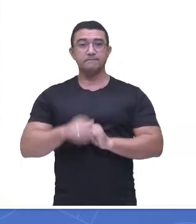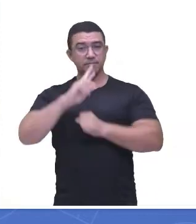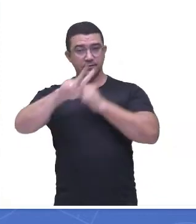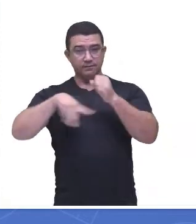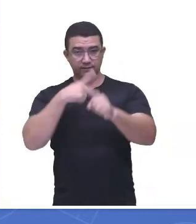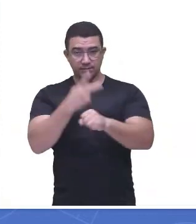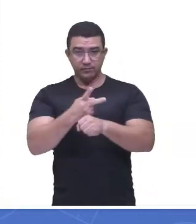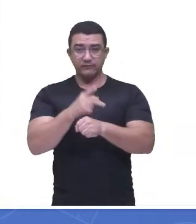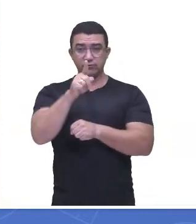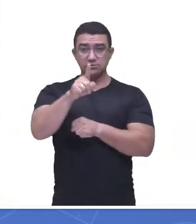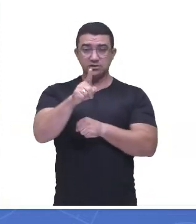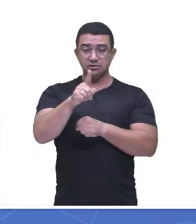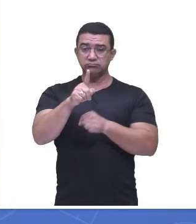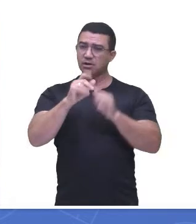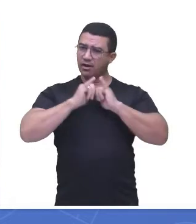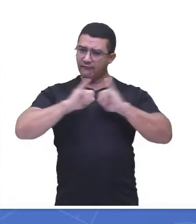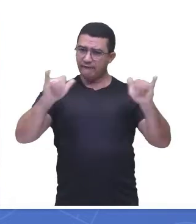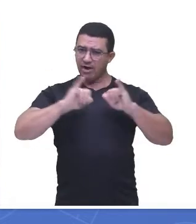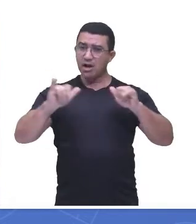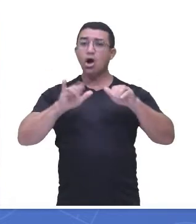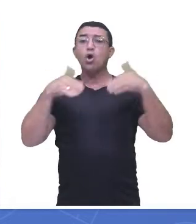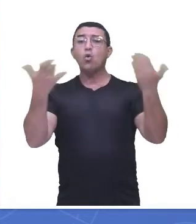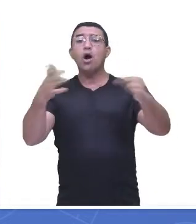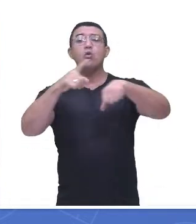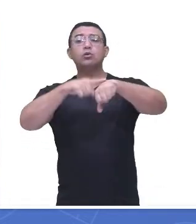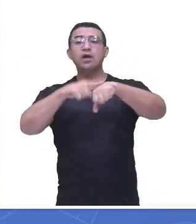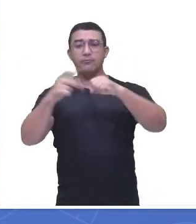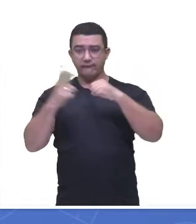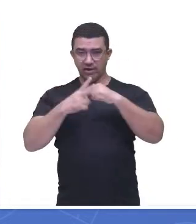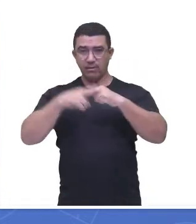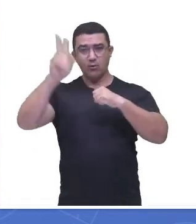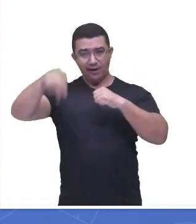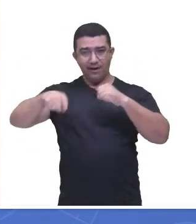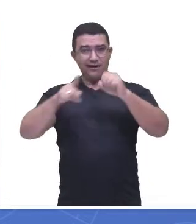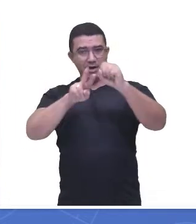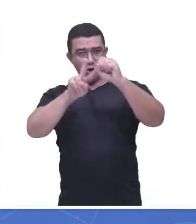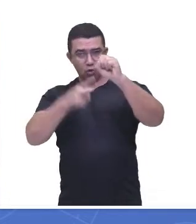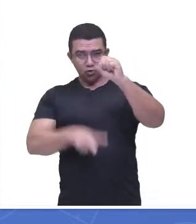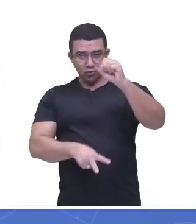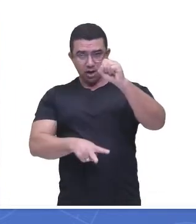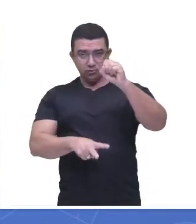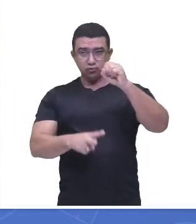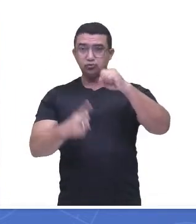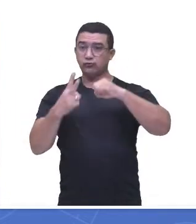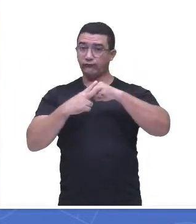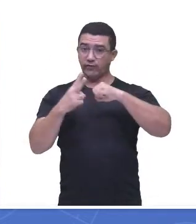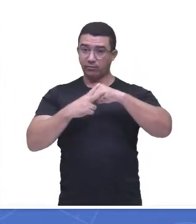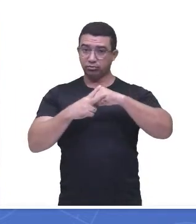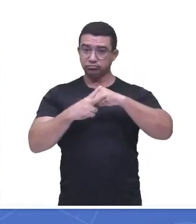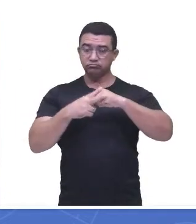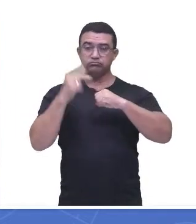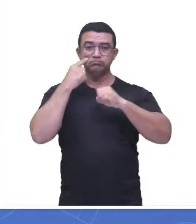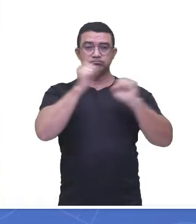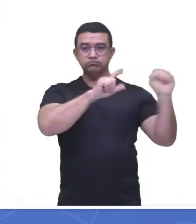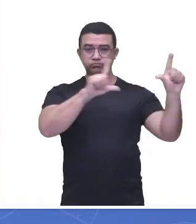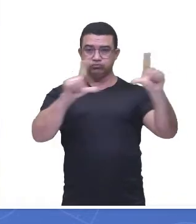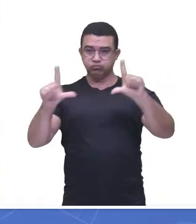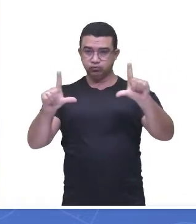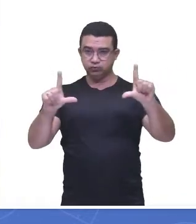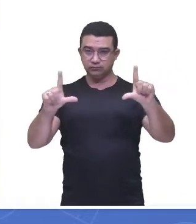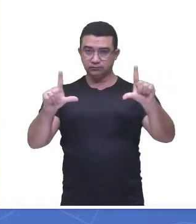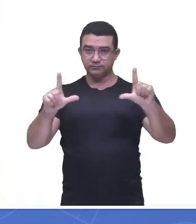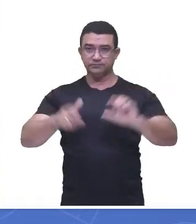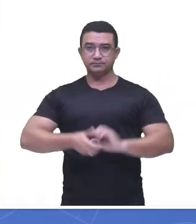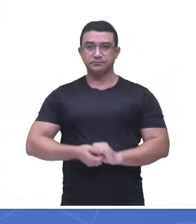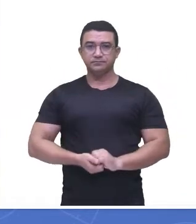depois, diga em que tempo verbal estão conjugados tais verbos. Vamos ver então qual que é essa